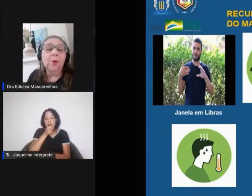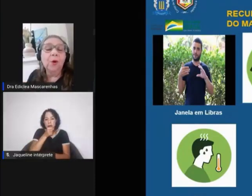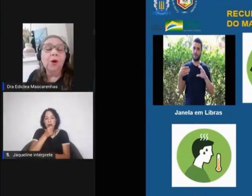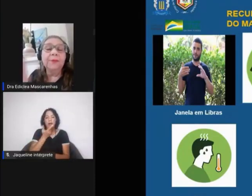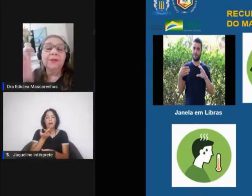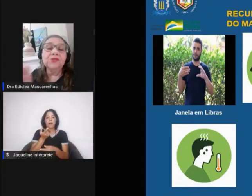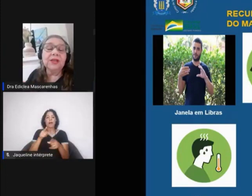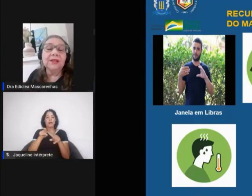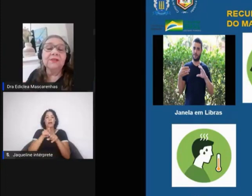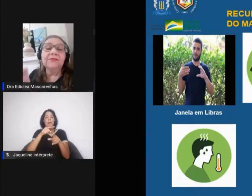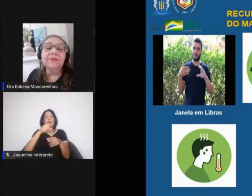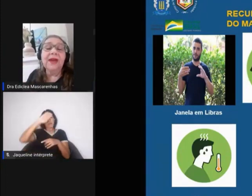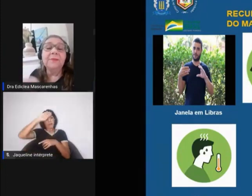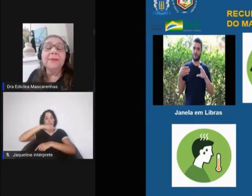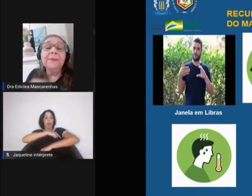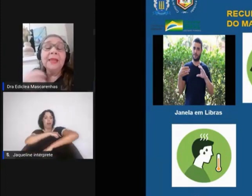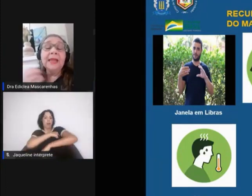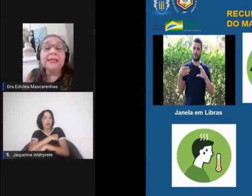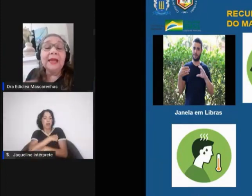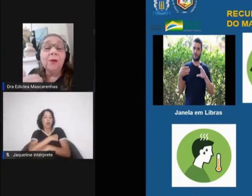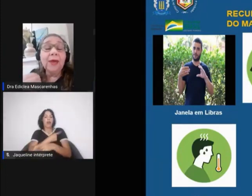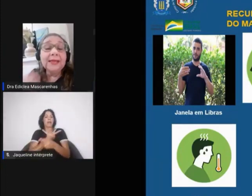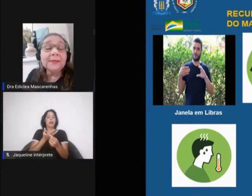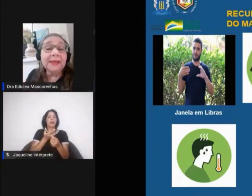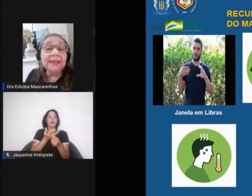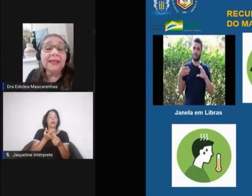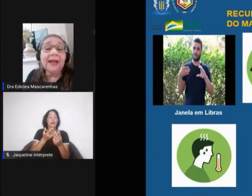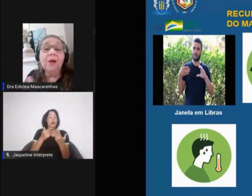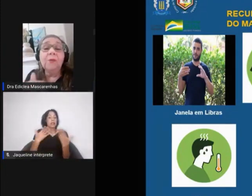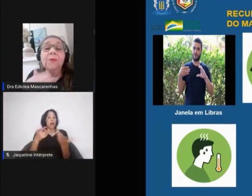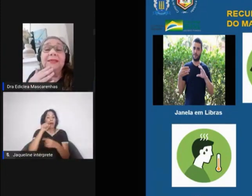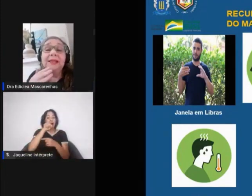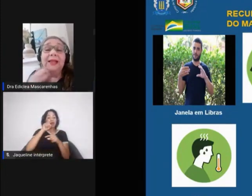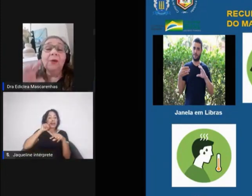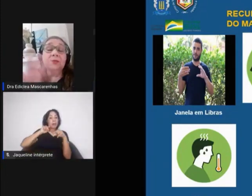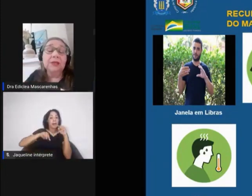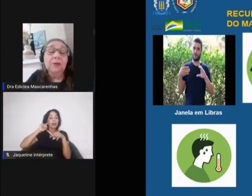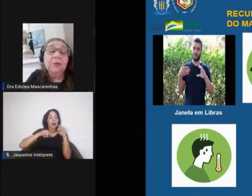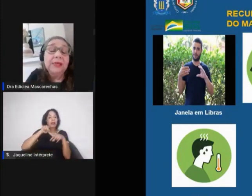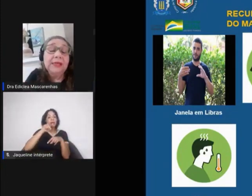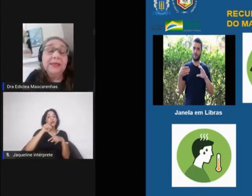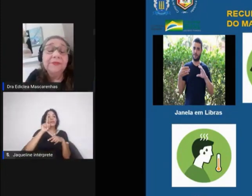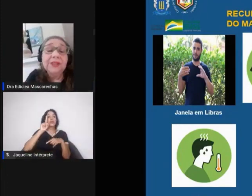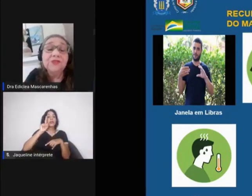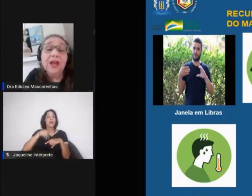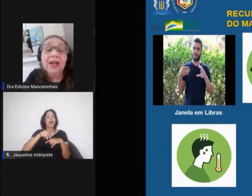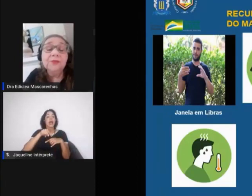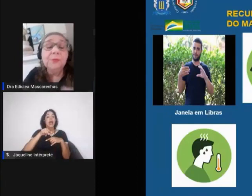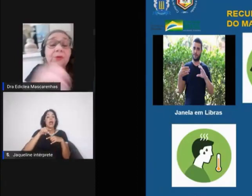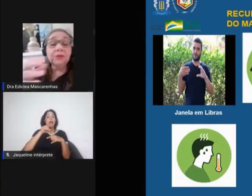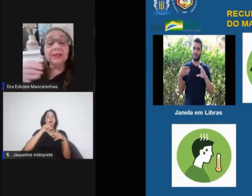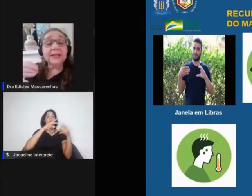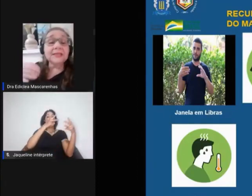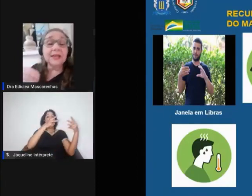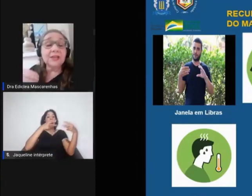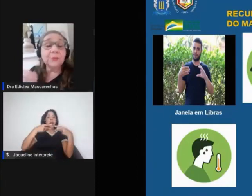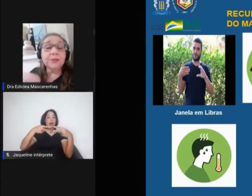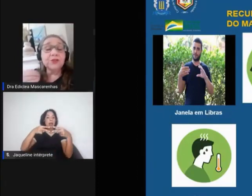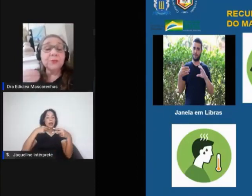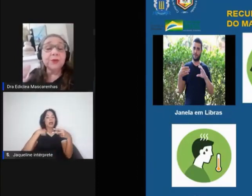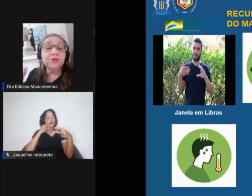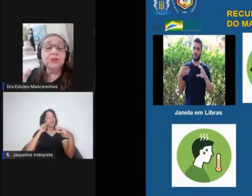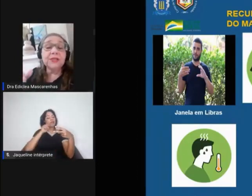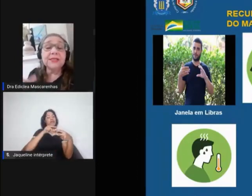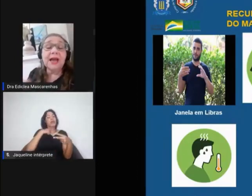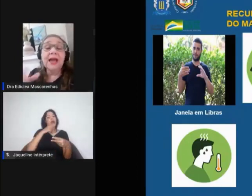Um termômetro indicando a febre. Então, esse material, o link ele foi deixado, muito interessante,